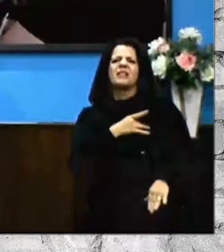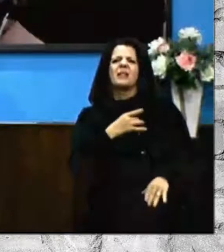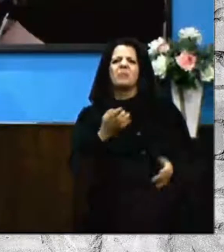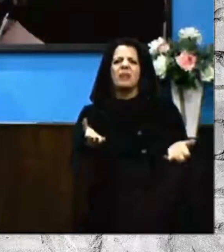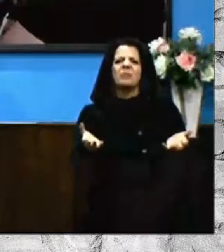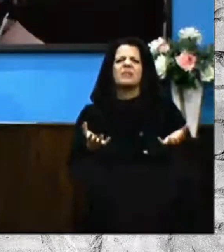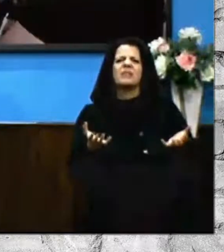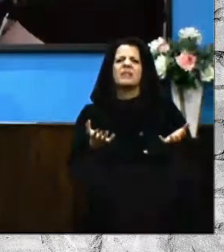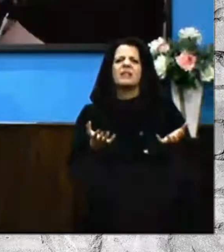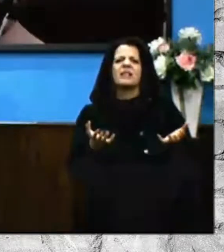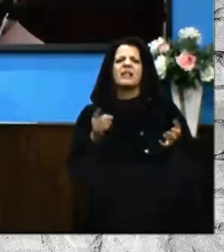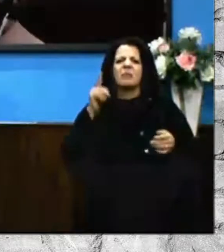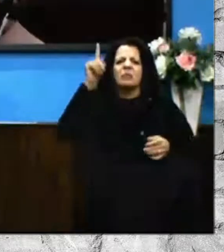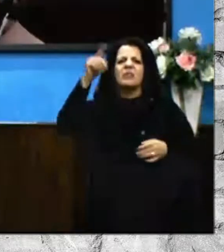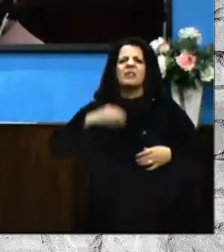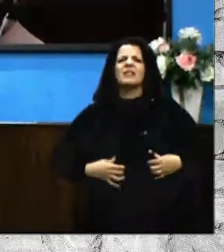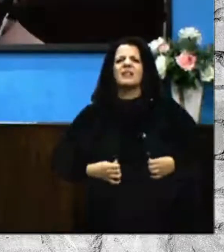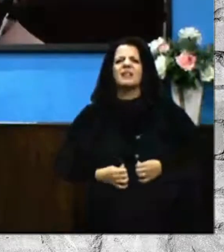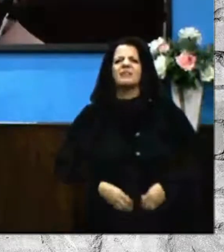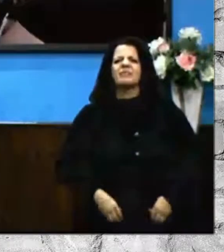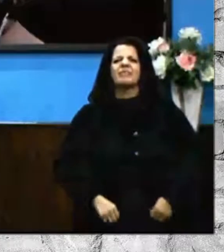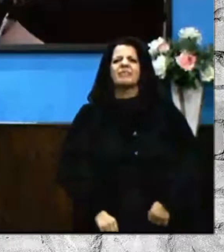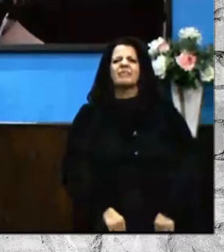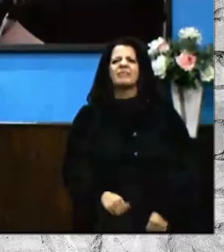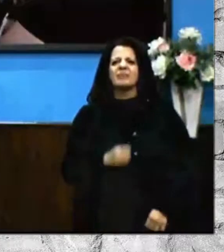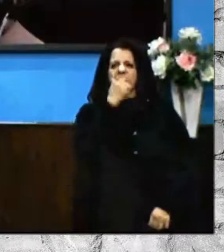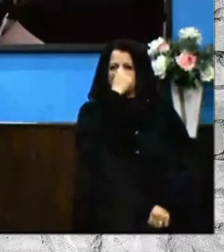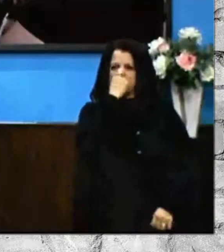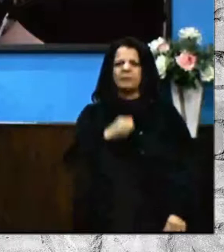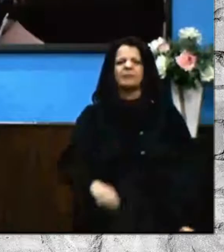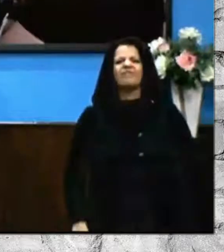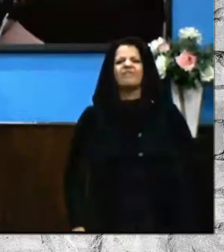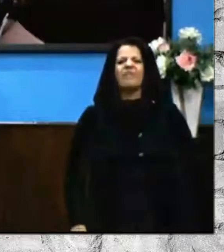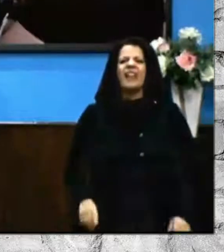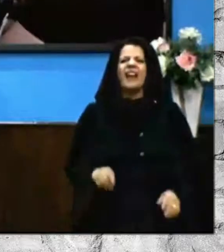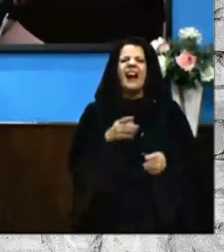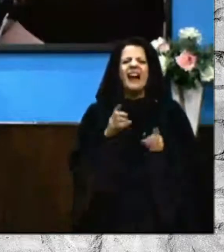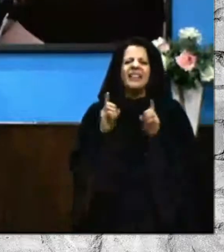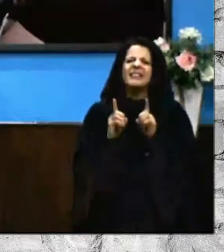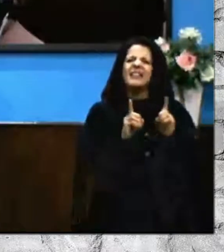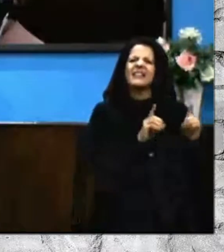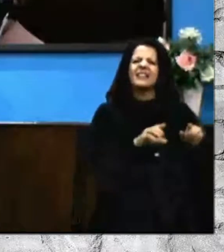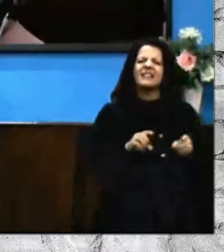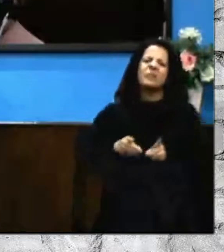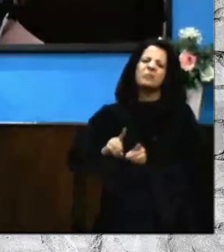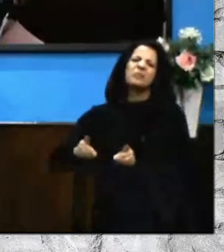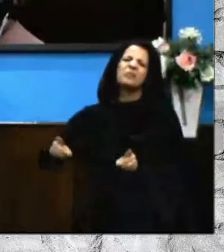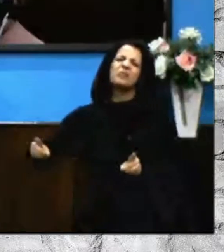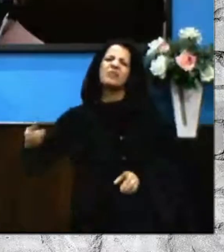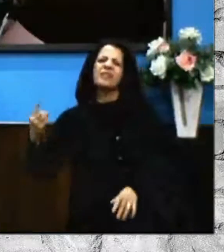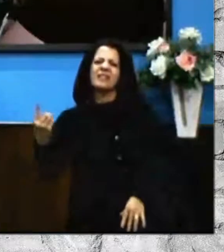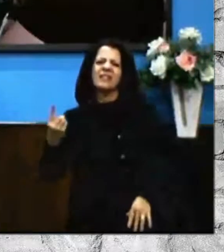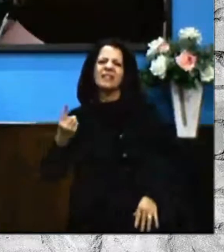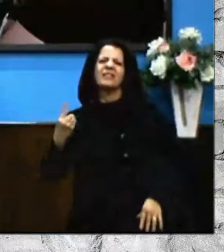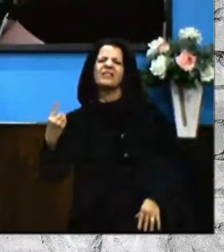nós dependemos dEle. Ainda que estejamos num deserto de solidão, de dor, de sofrimento, de angústia, de